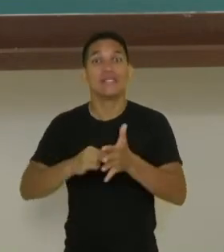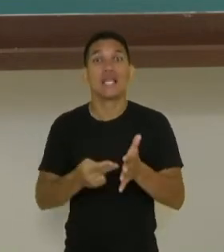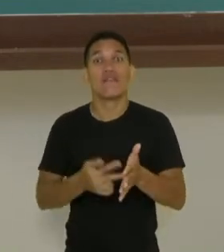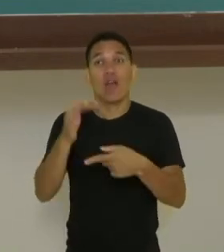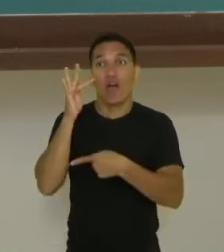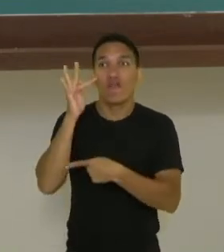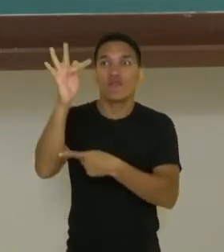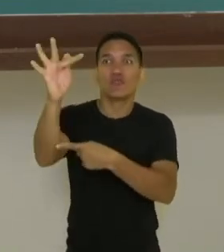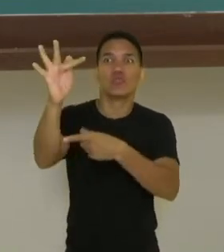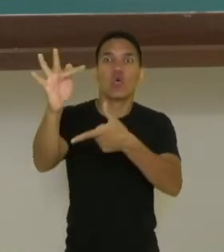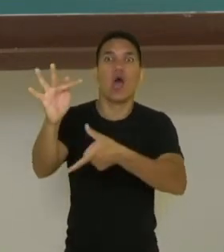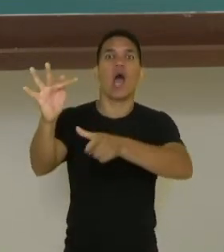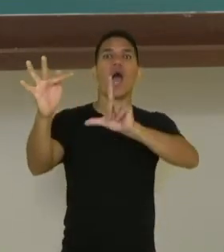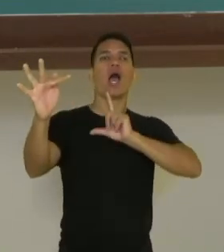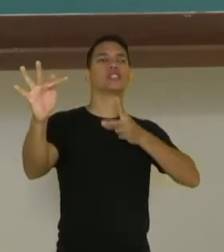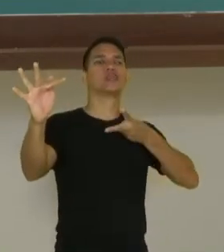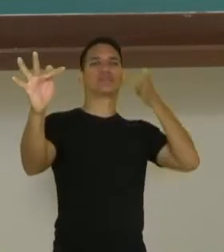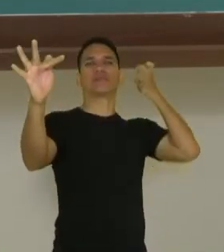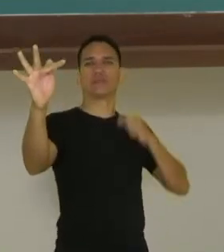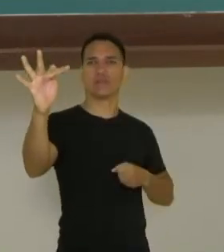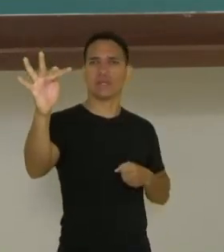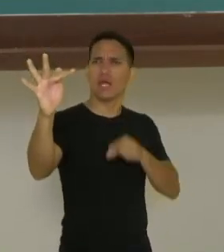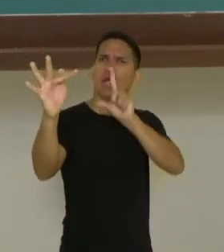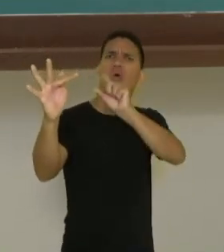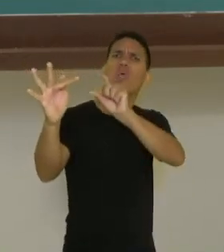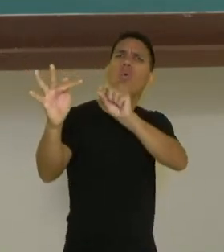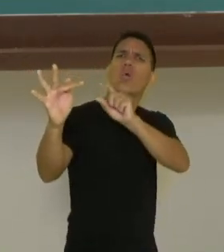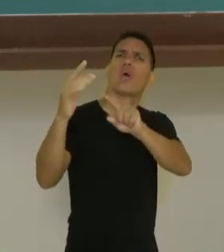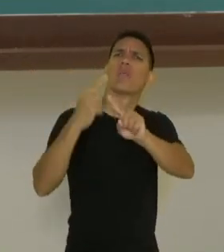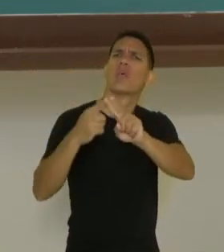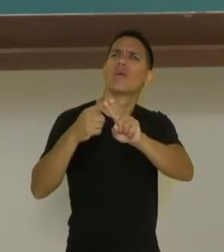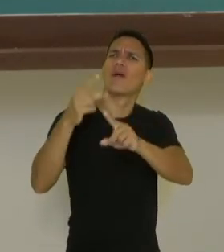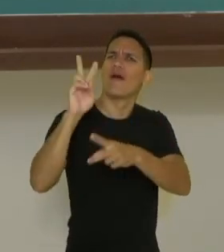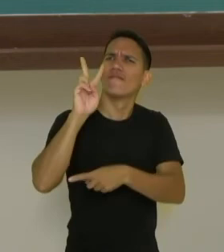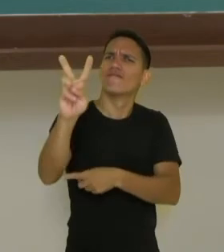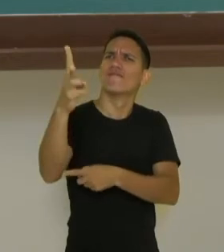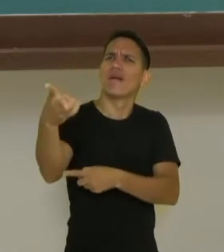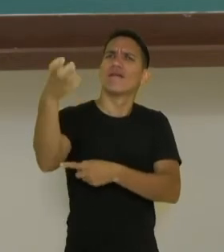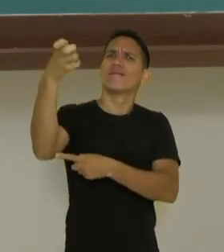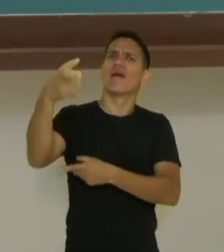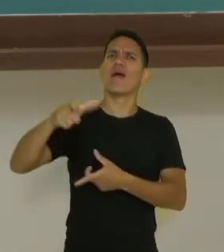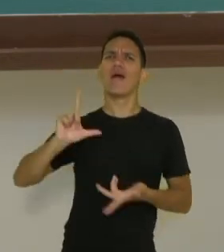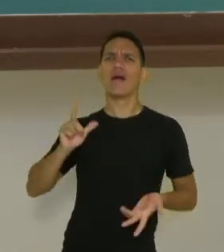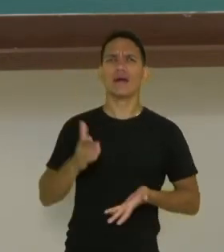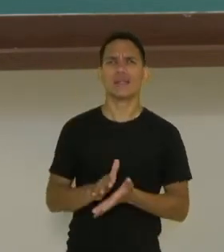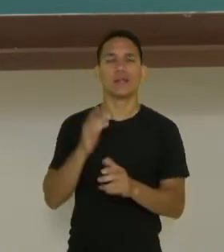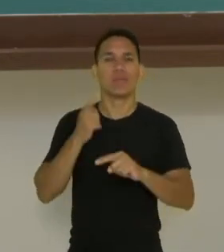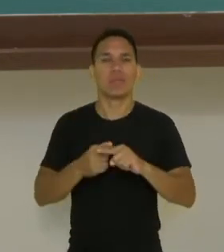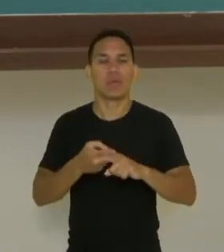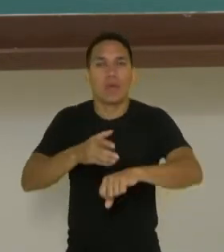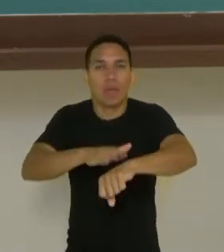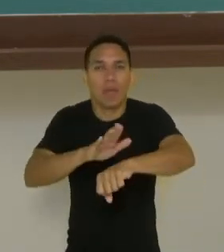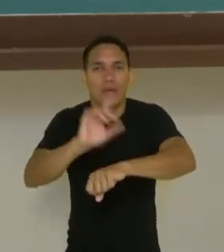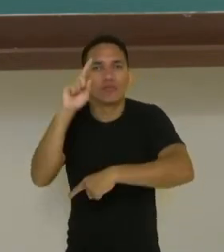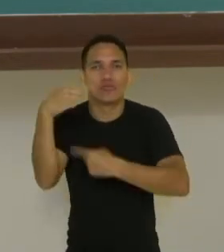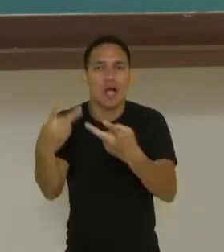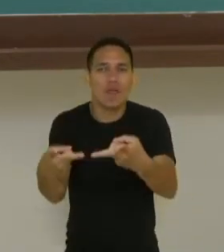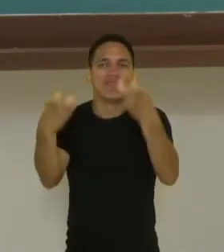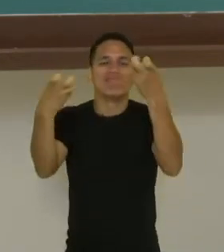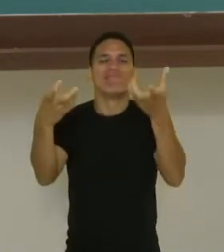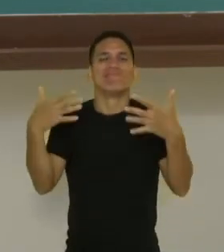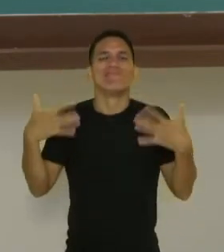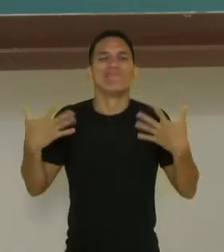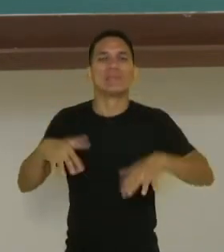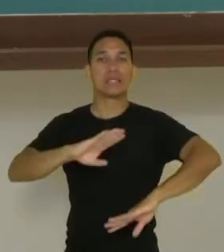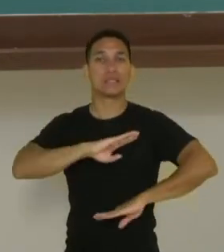um futuro trágico. Por que prever um futuro trágico? Porque quando nós nos deparamos com uma situação como, por